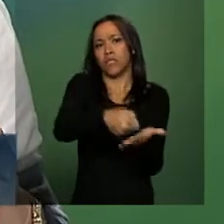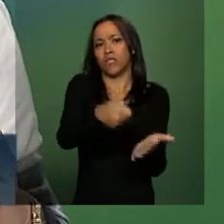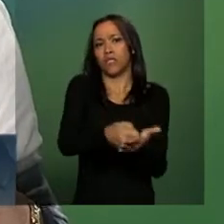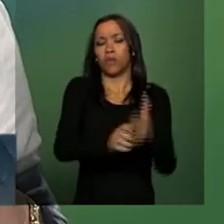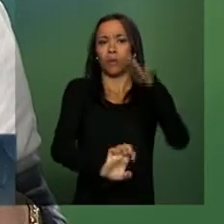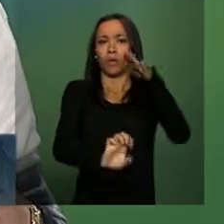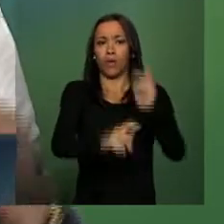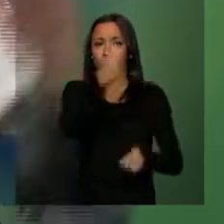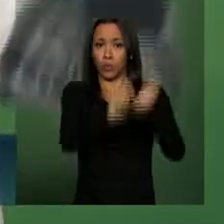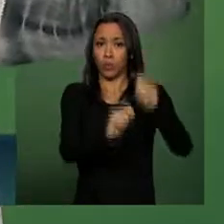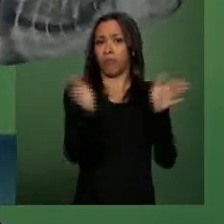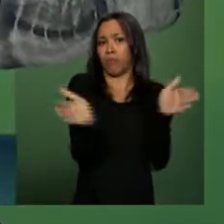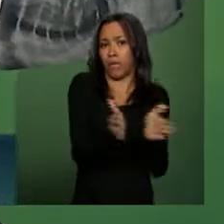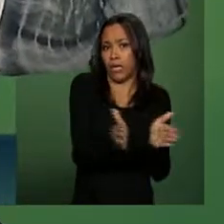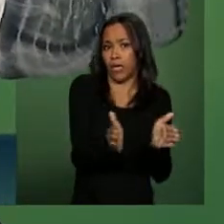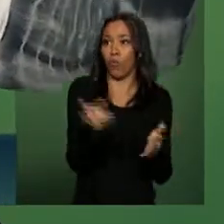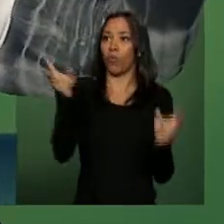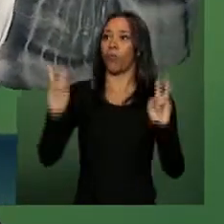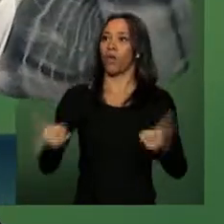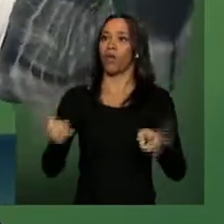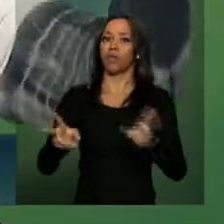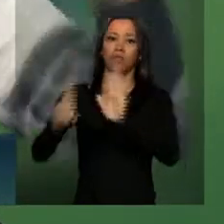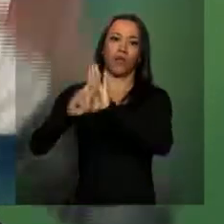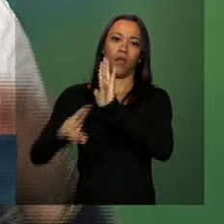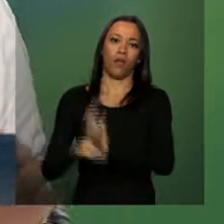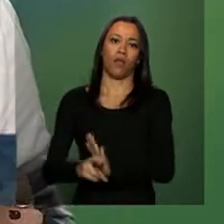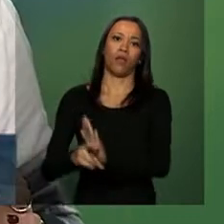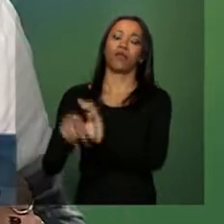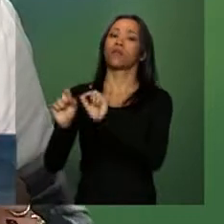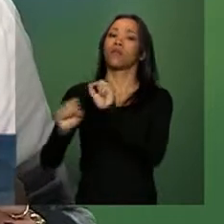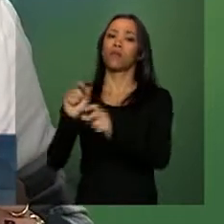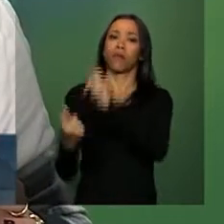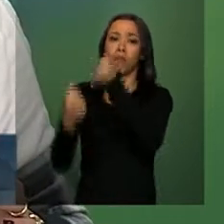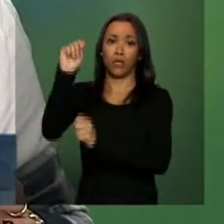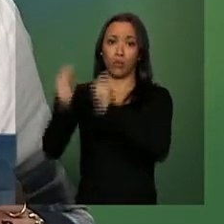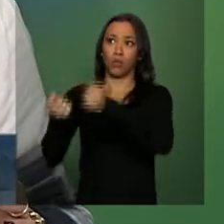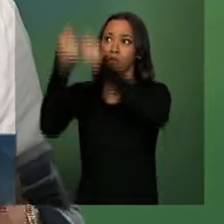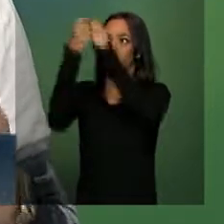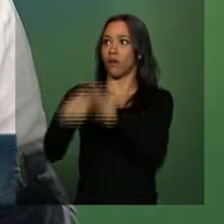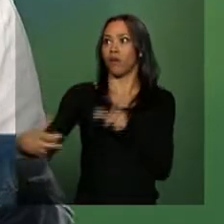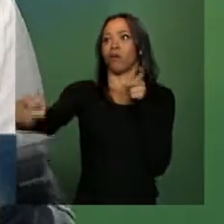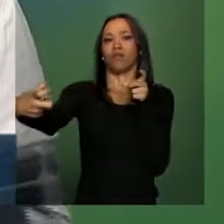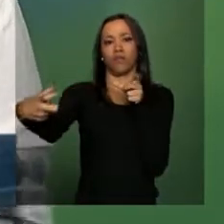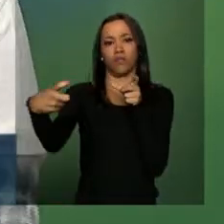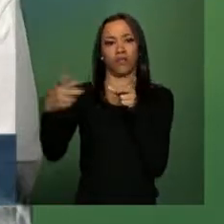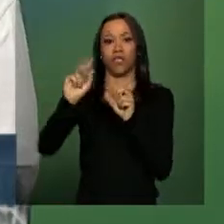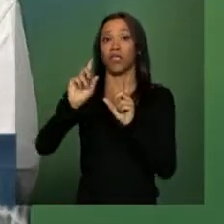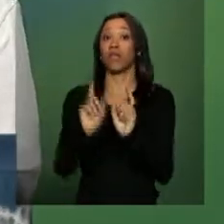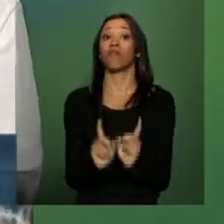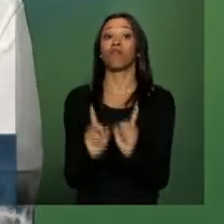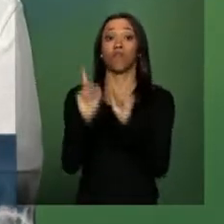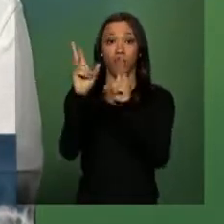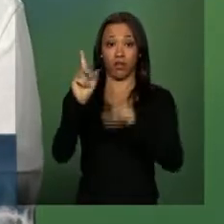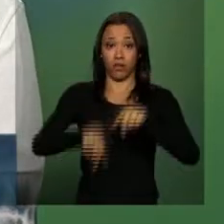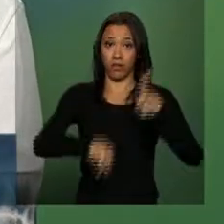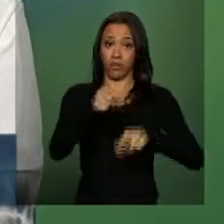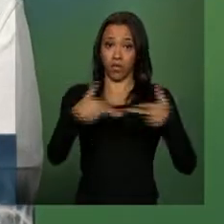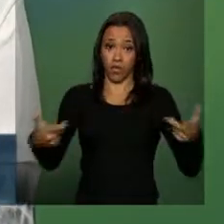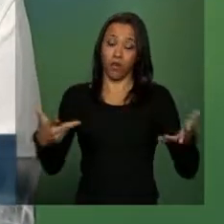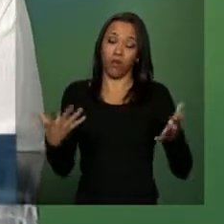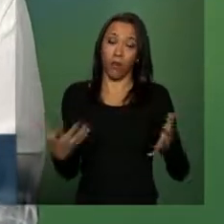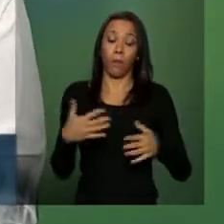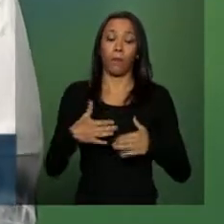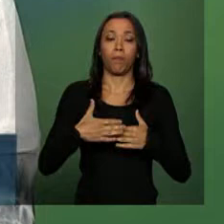indústria, agroindústria, o mesmo que eu exijo para as grandes indústrias exportadoras. Então, agora, também, mais 30